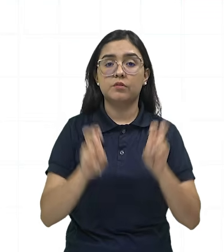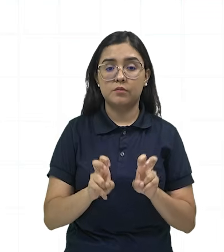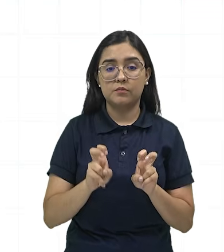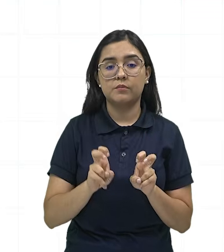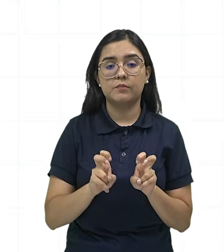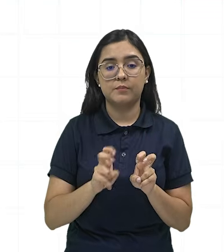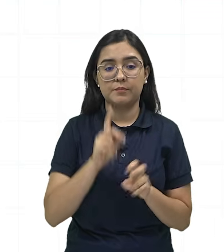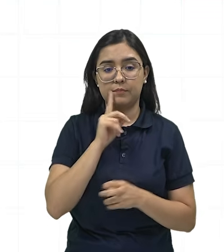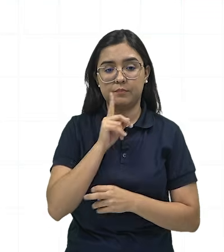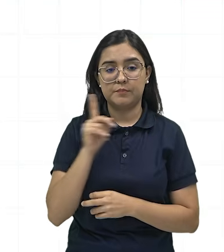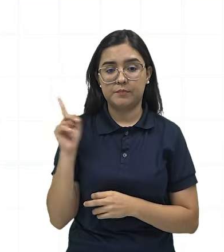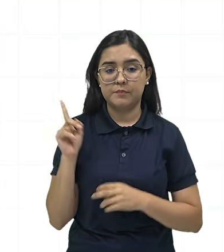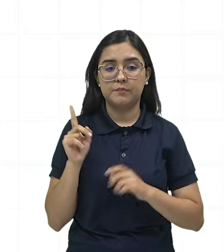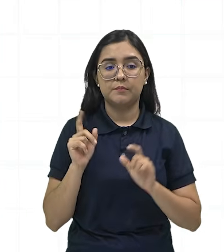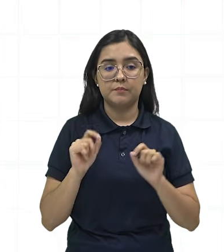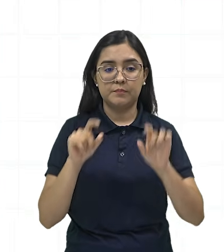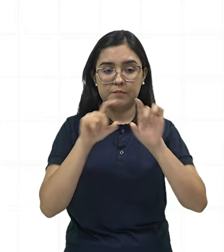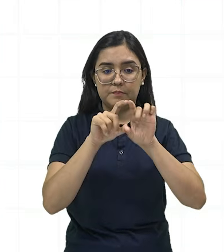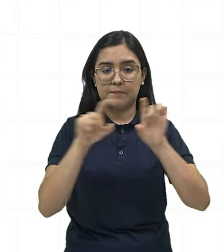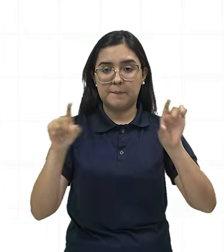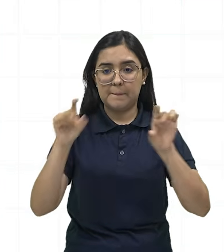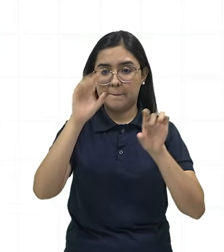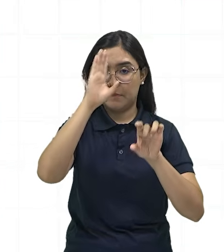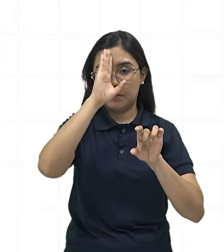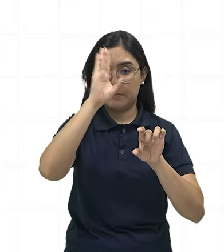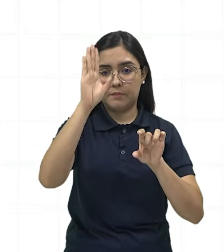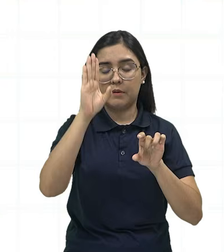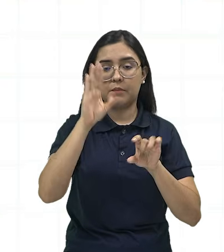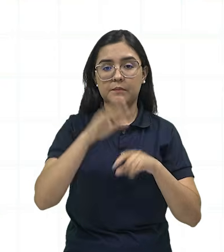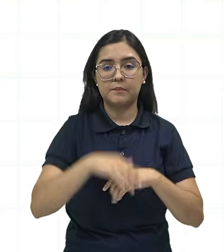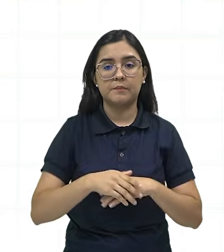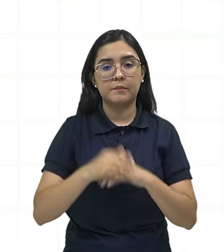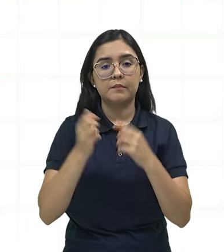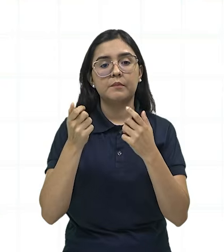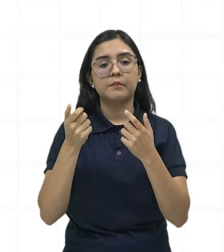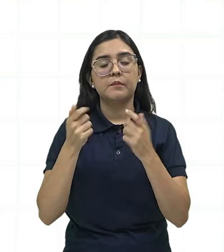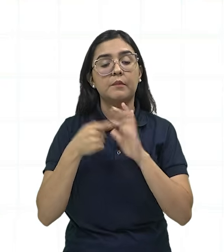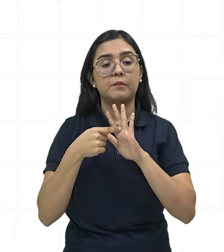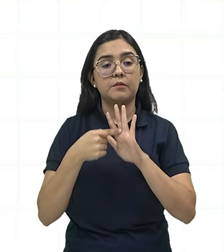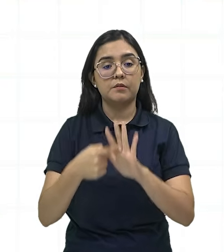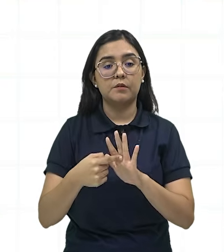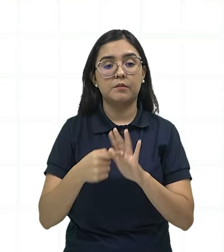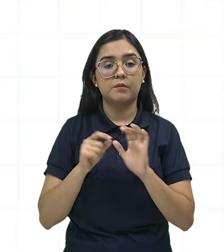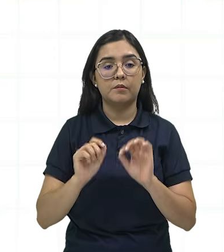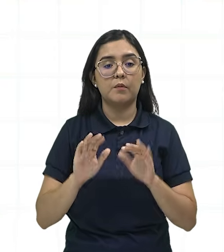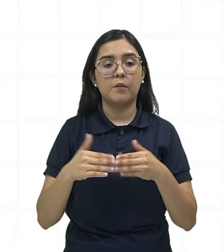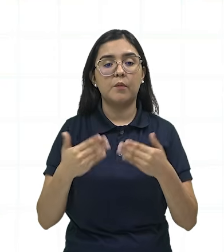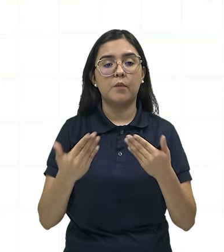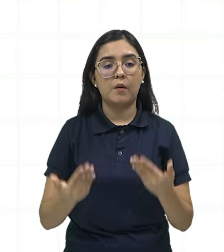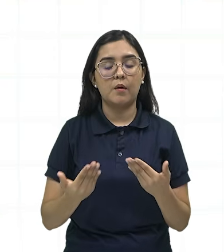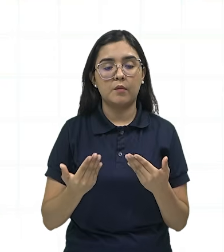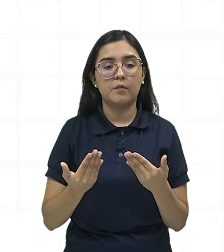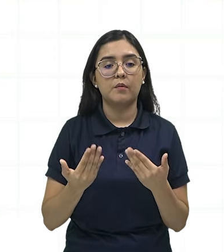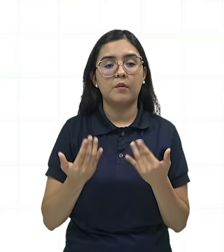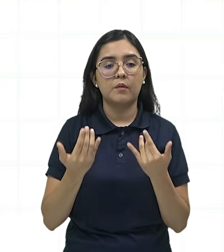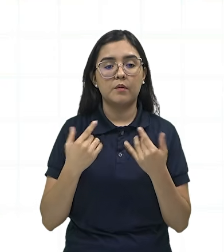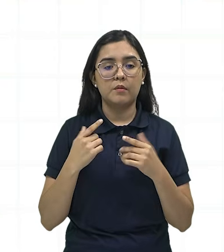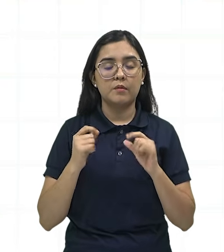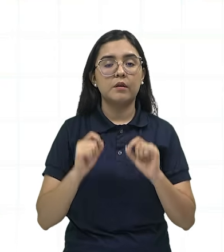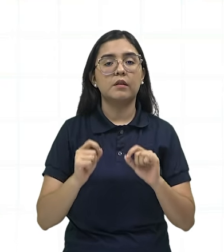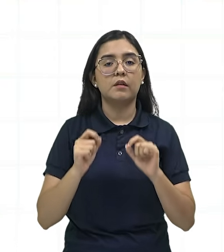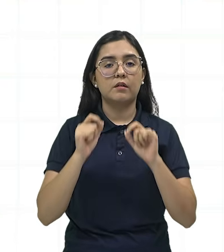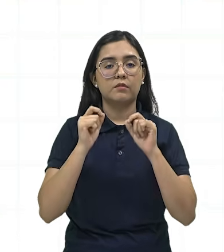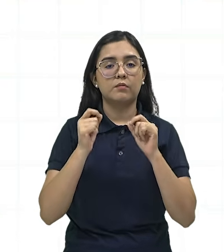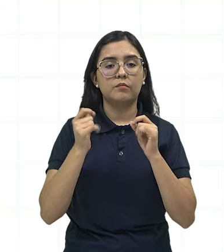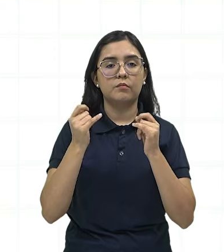que está aqui logo acima, né, para dizer qual é o fato que está sendo